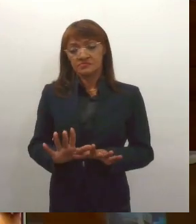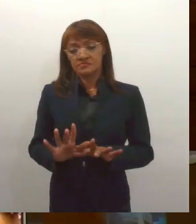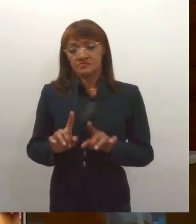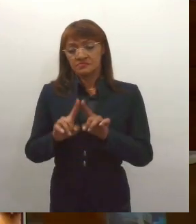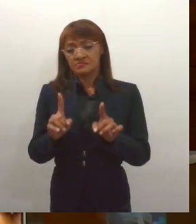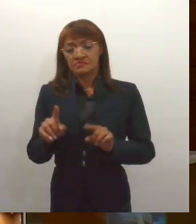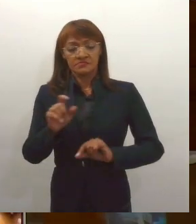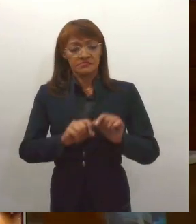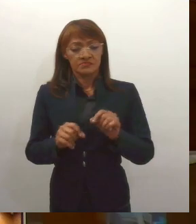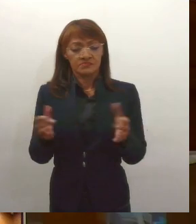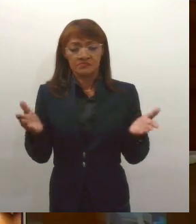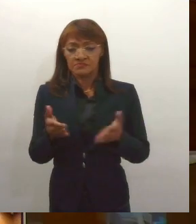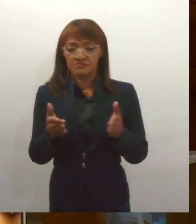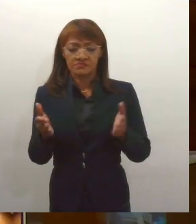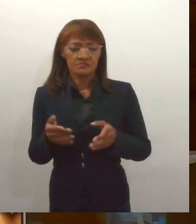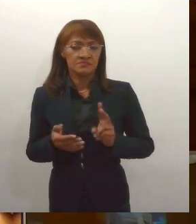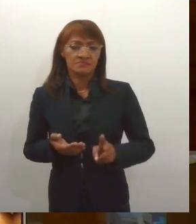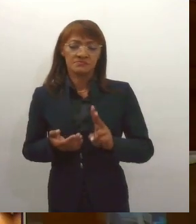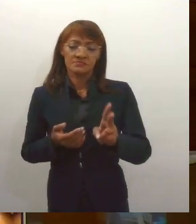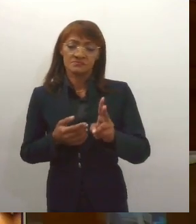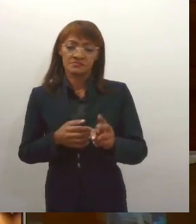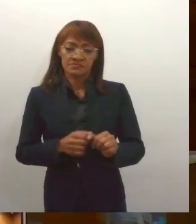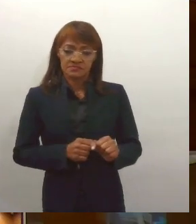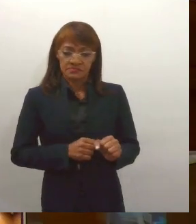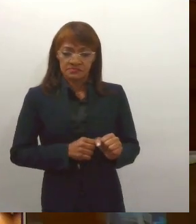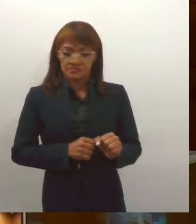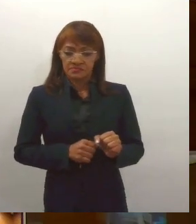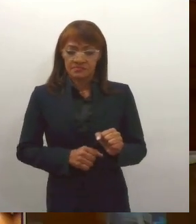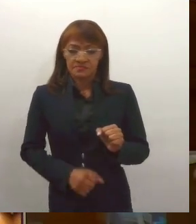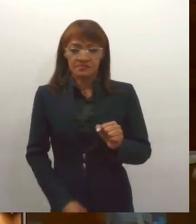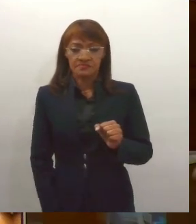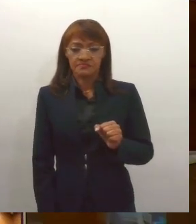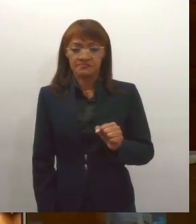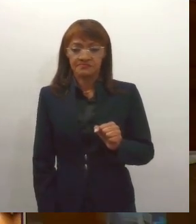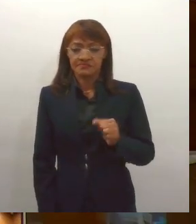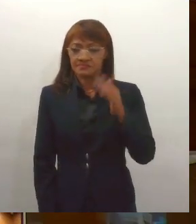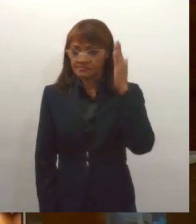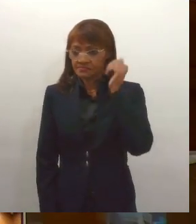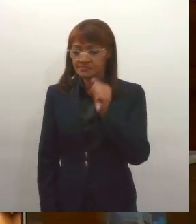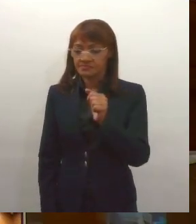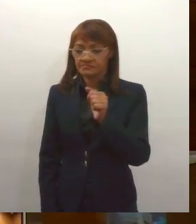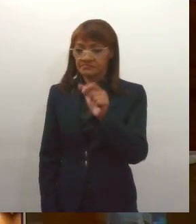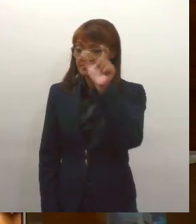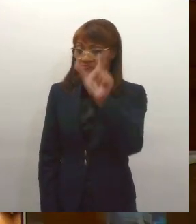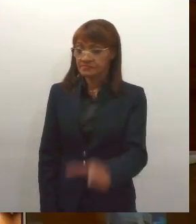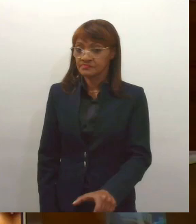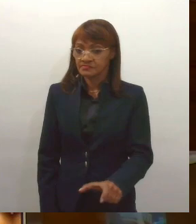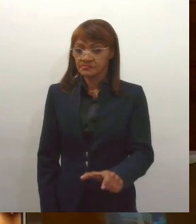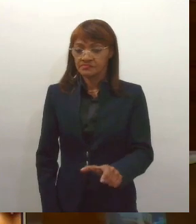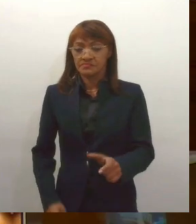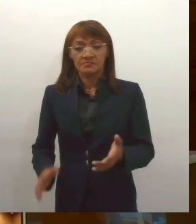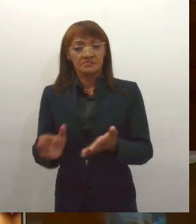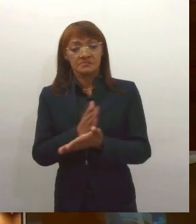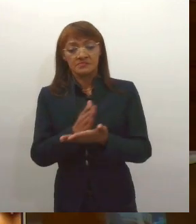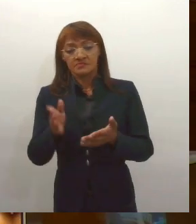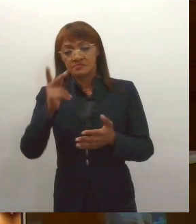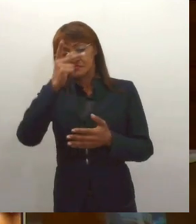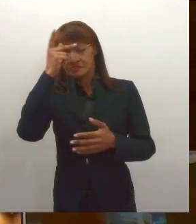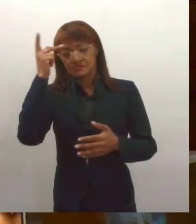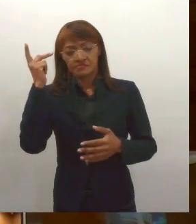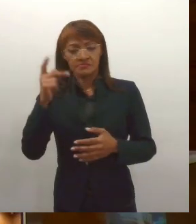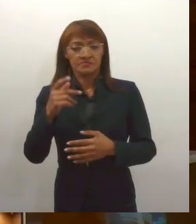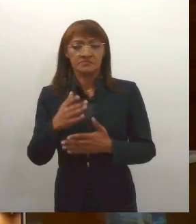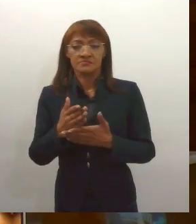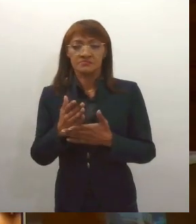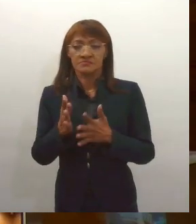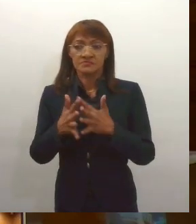eles têm endereço né muas dess as pessoas que são confundidas né que são presas de forma arbitrária